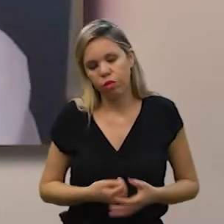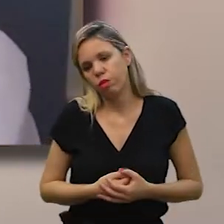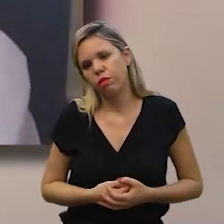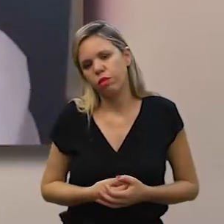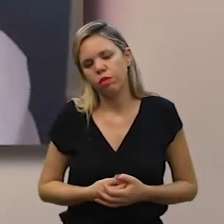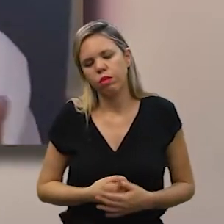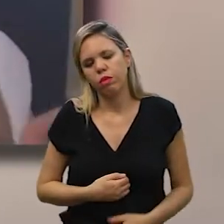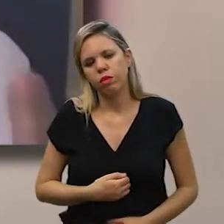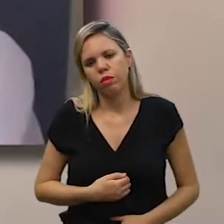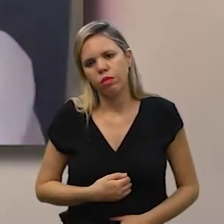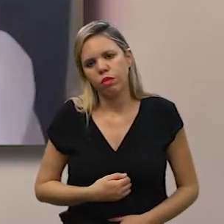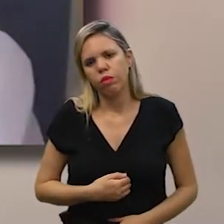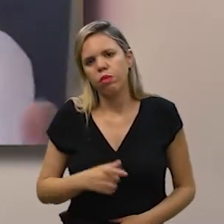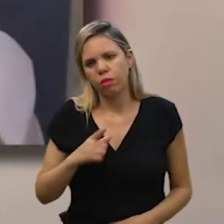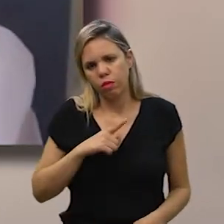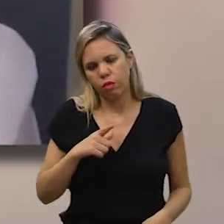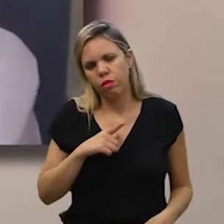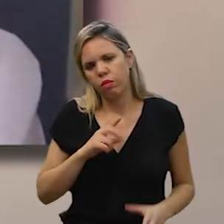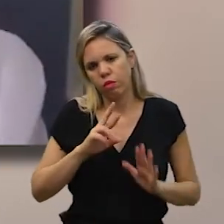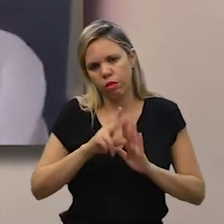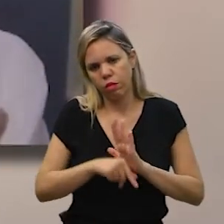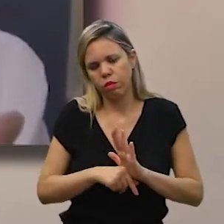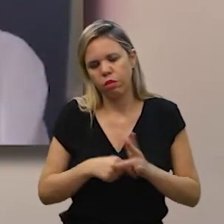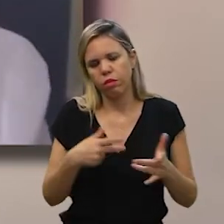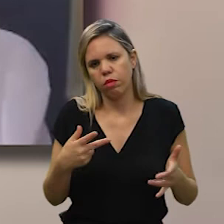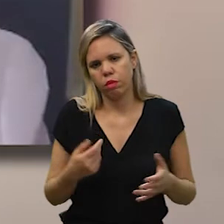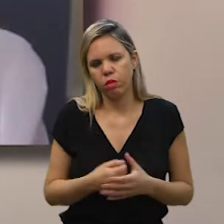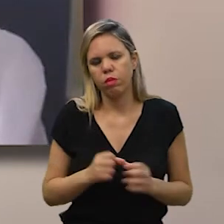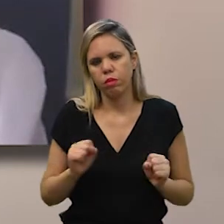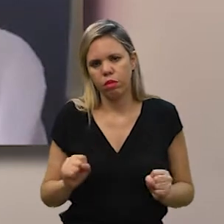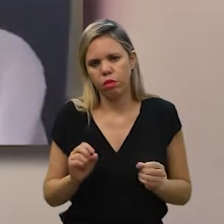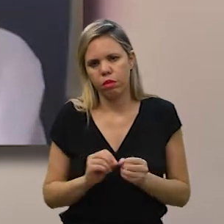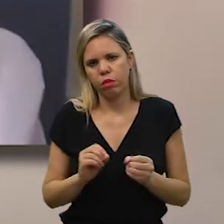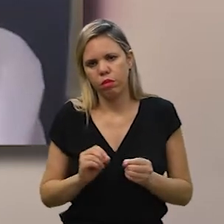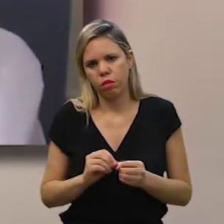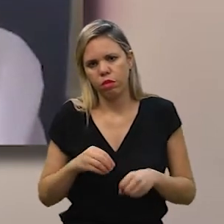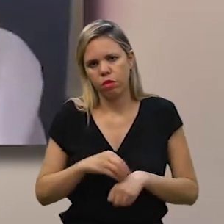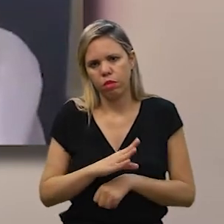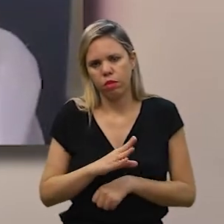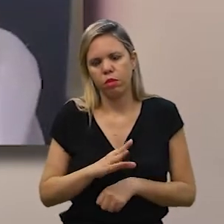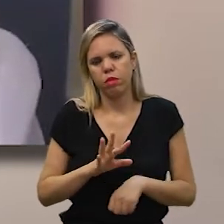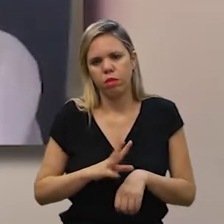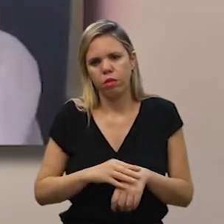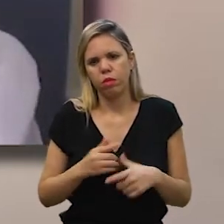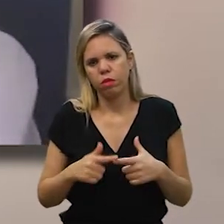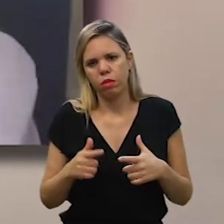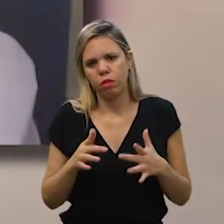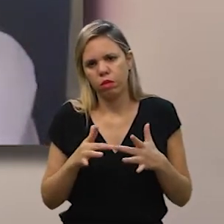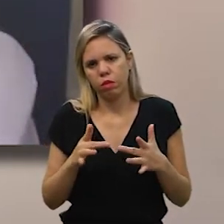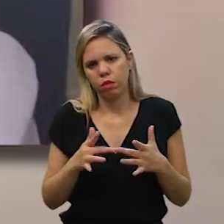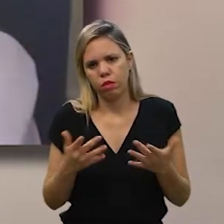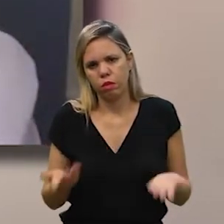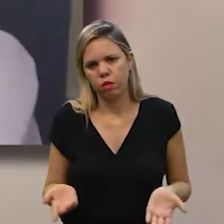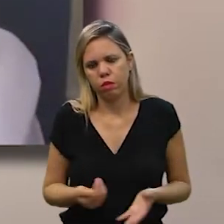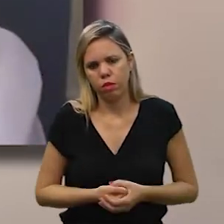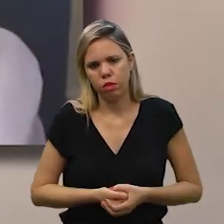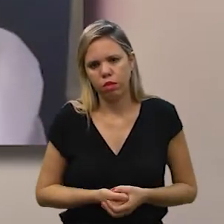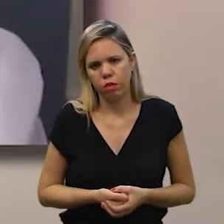Então, existem várias coisas que podem causar a dermatite de